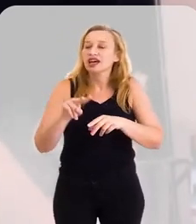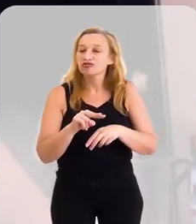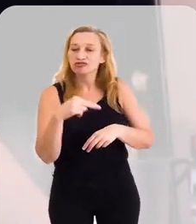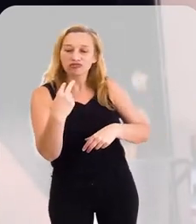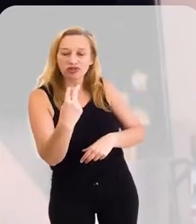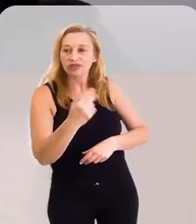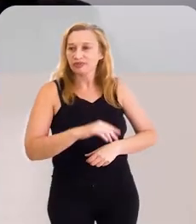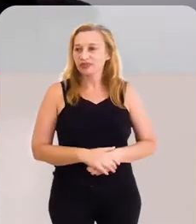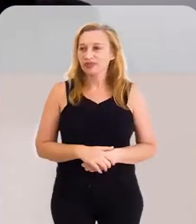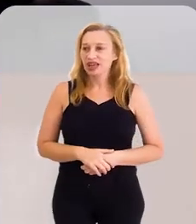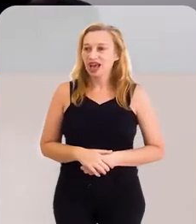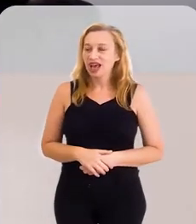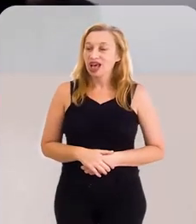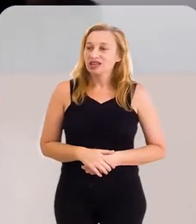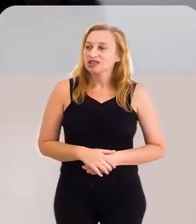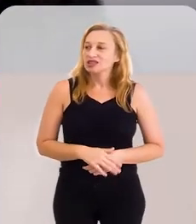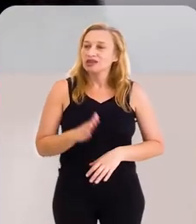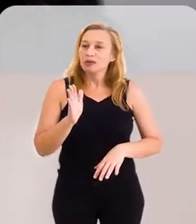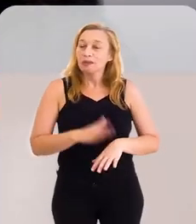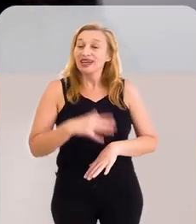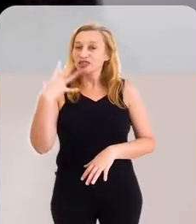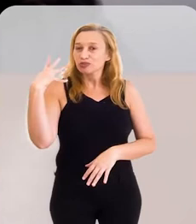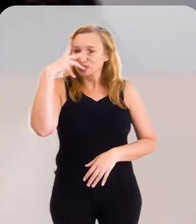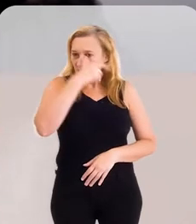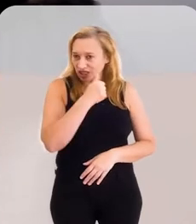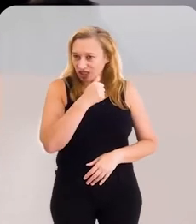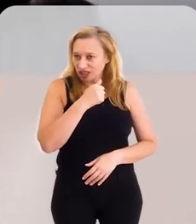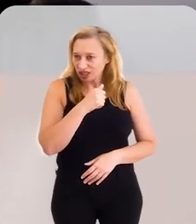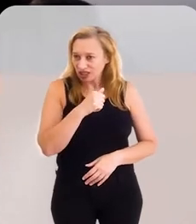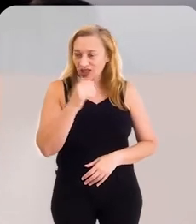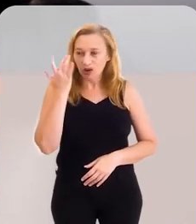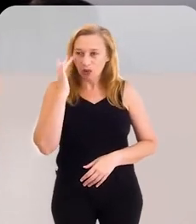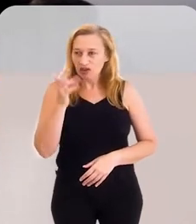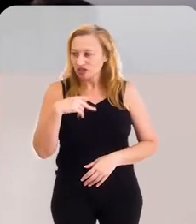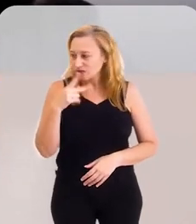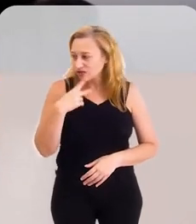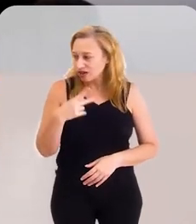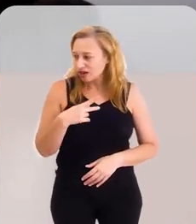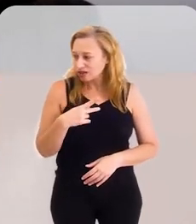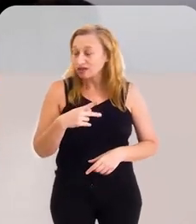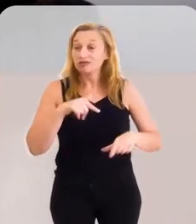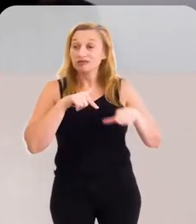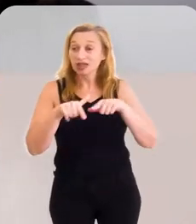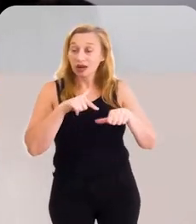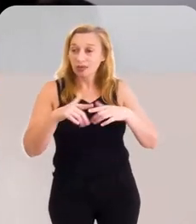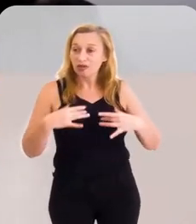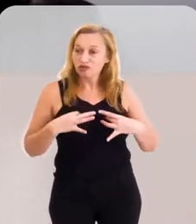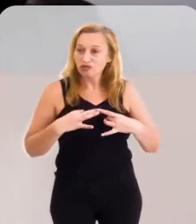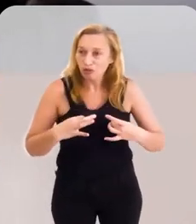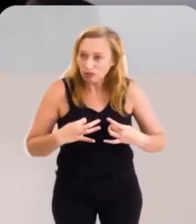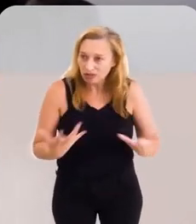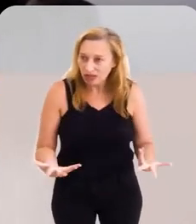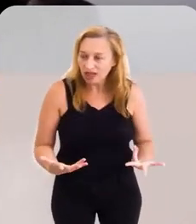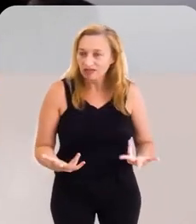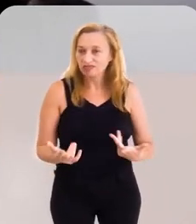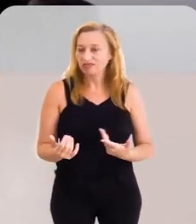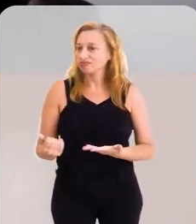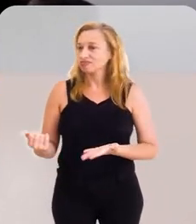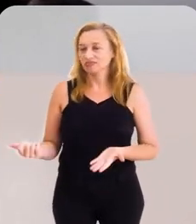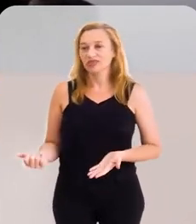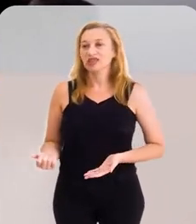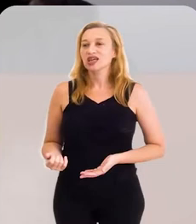está te assistindo? É uma das coisas que eu considero mais bonitas, as pessoas dizem, porque o nosso é um trabalho voluntário, nós não